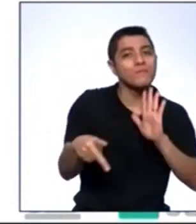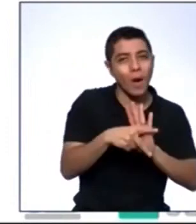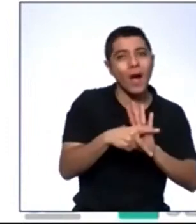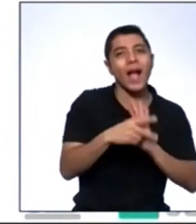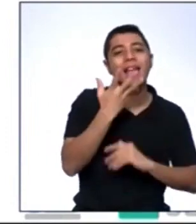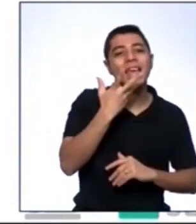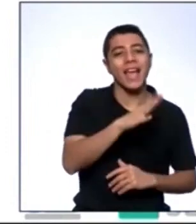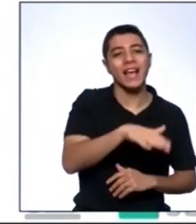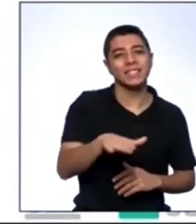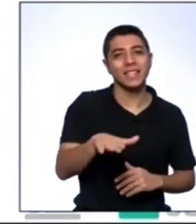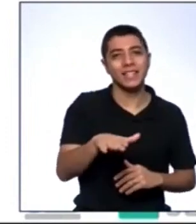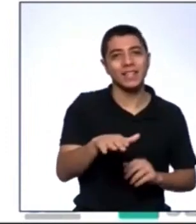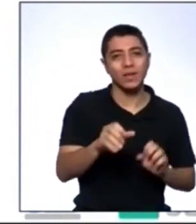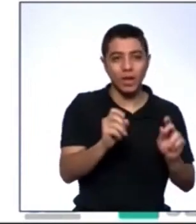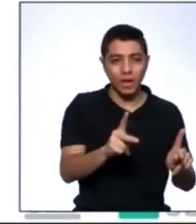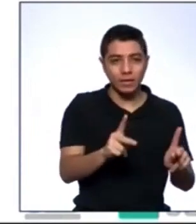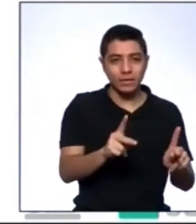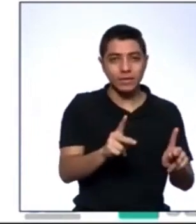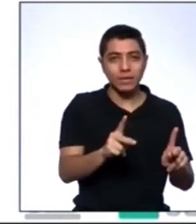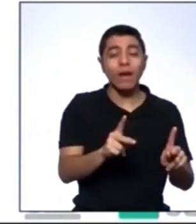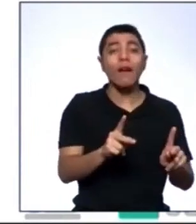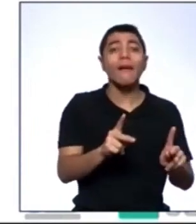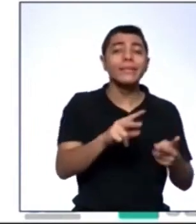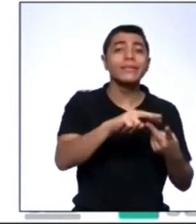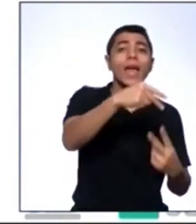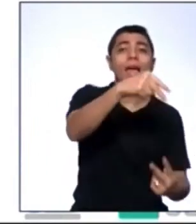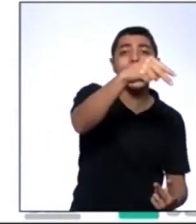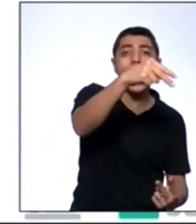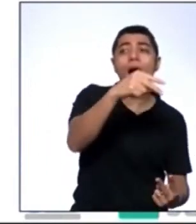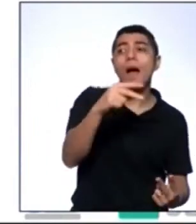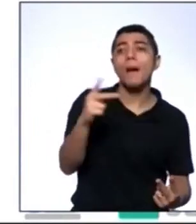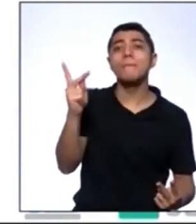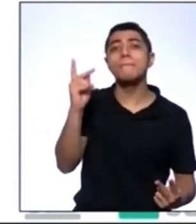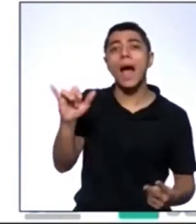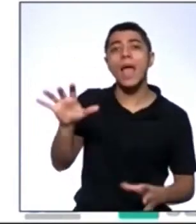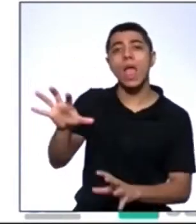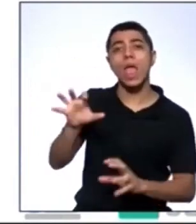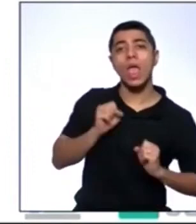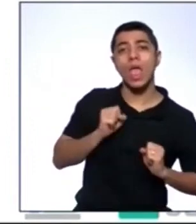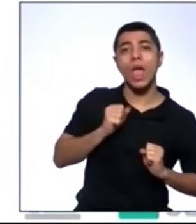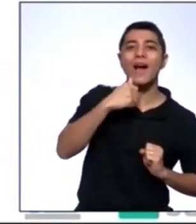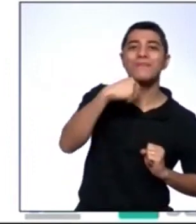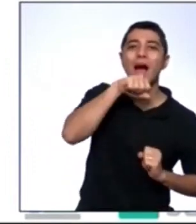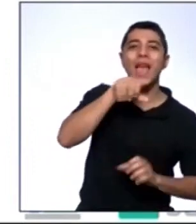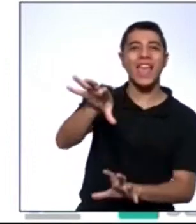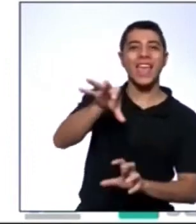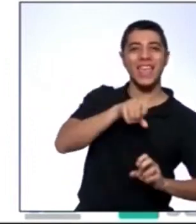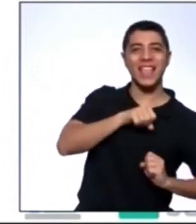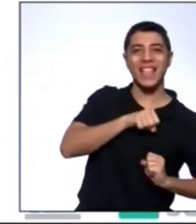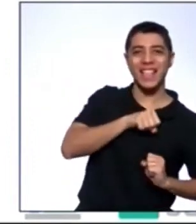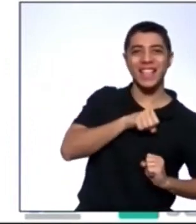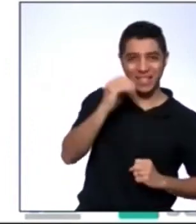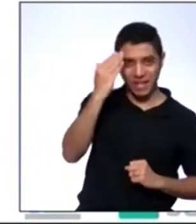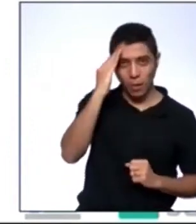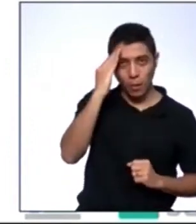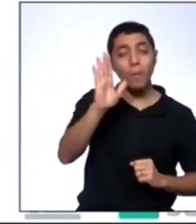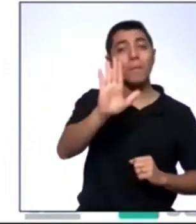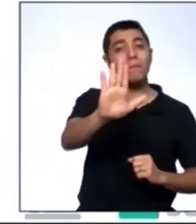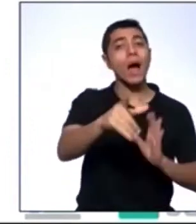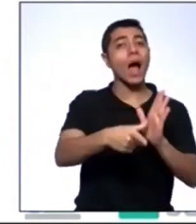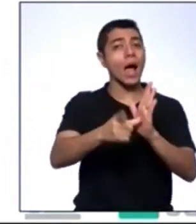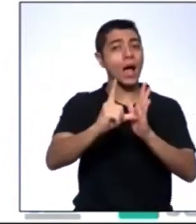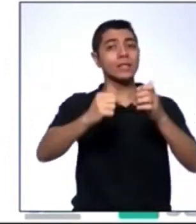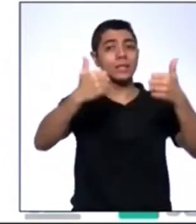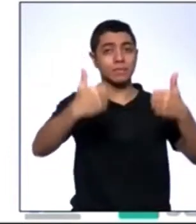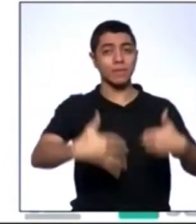mãe. Antes de responder isso aí, a gente vai conhecer um pouquinho dos aspectos sobre o teste de DNA. Em que consiste,